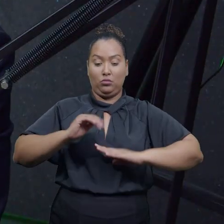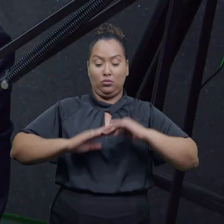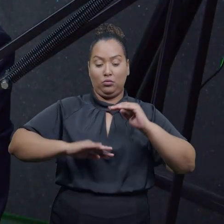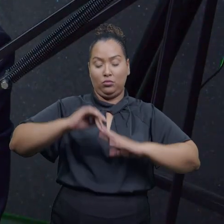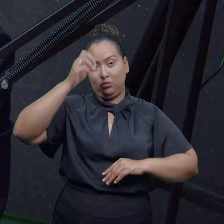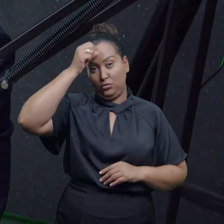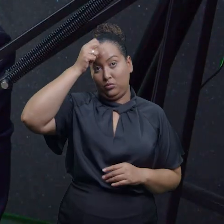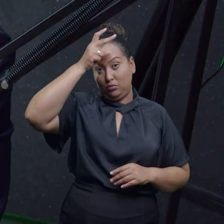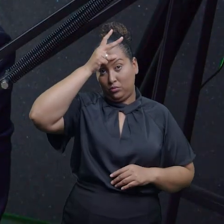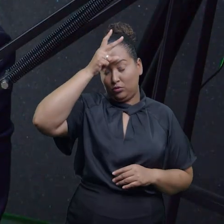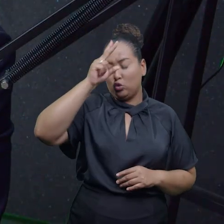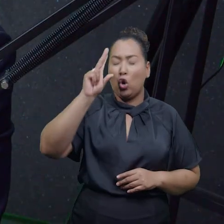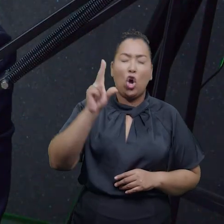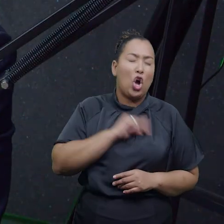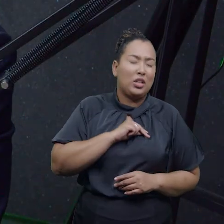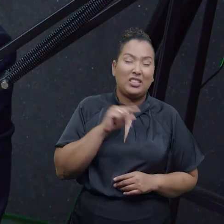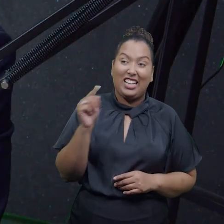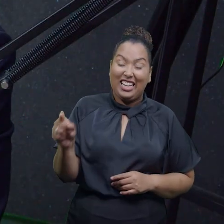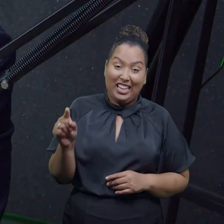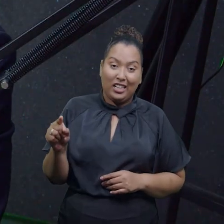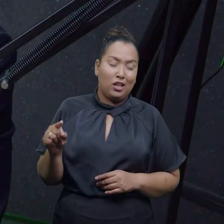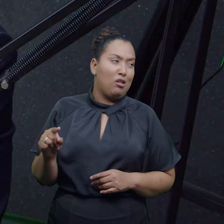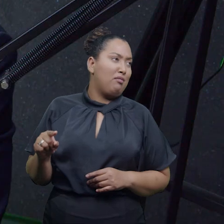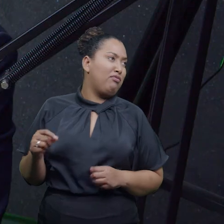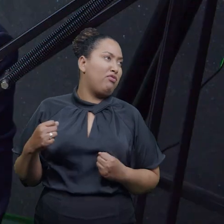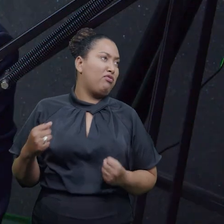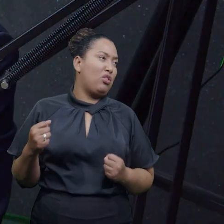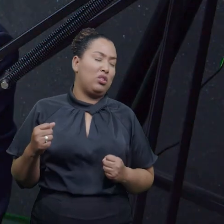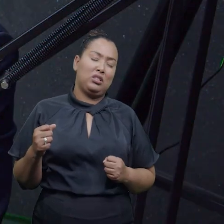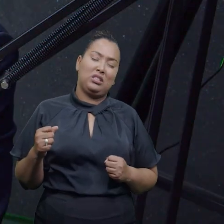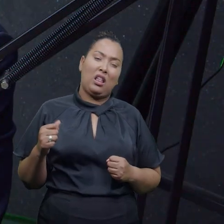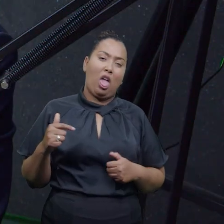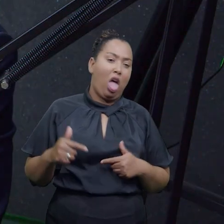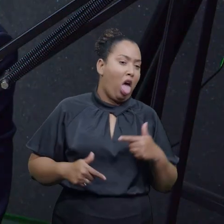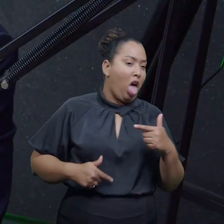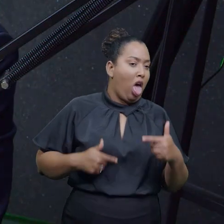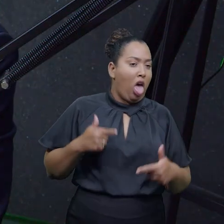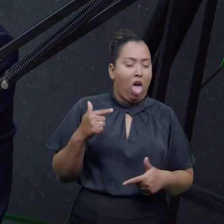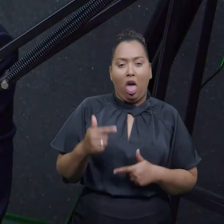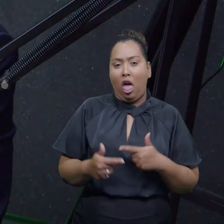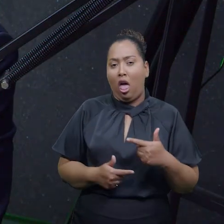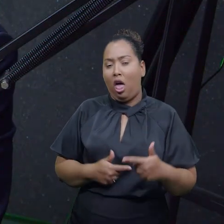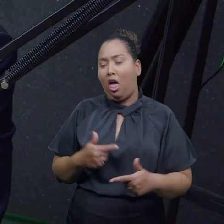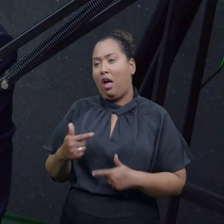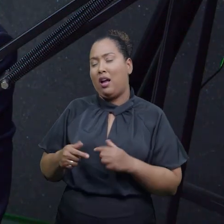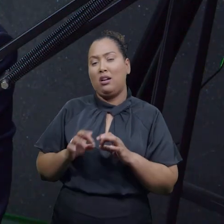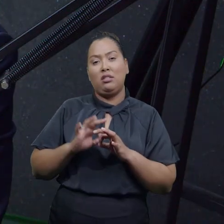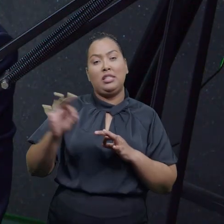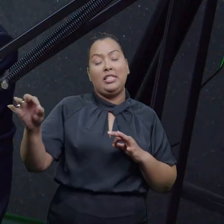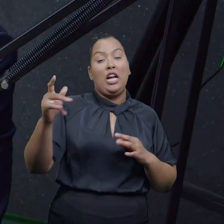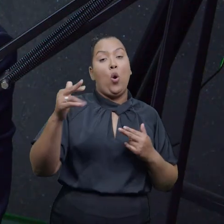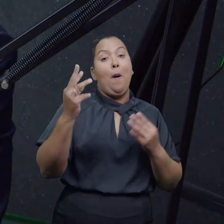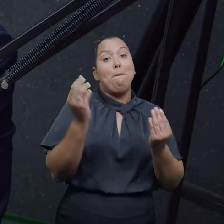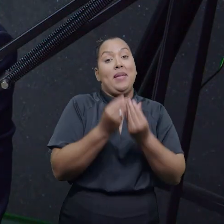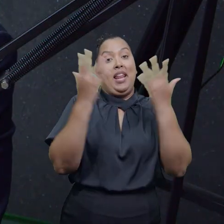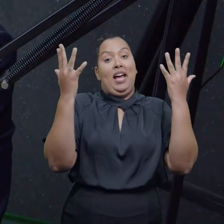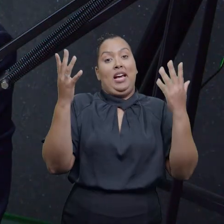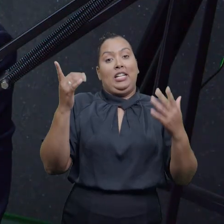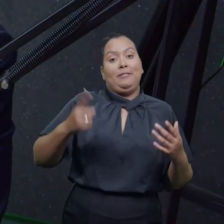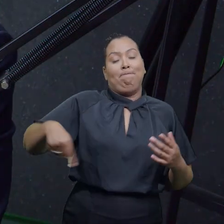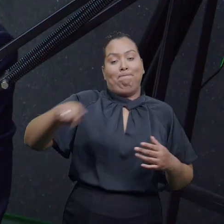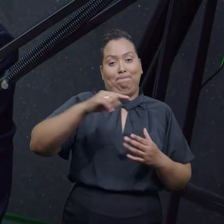servidores da prefeitura é muito aguerrido e eles se desdobram de uma maneira quase sobre-humana para dar conta com o pouco que eles Faz têm.